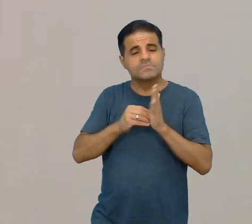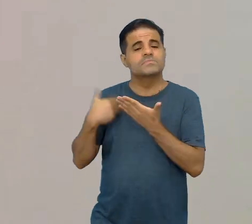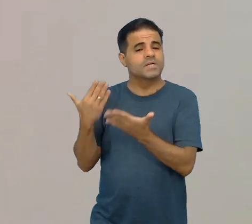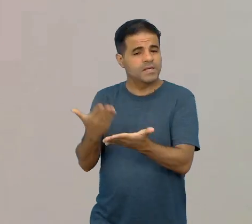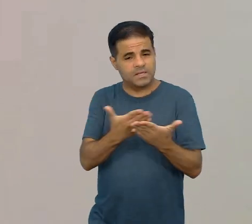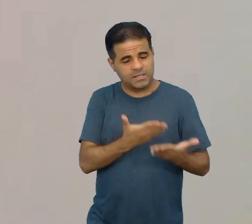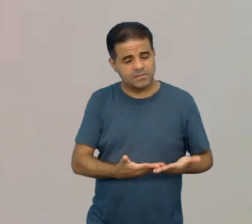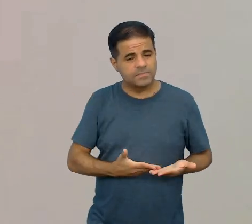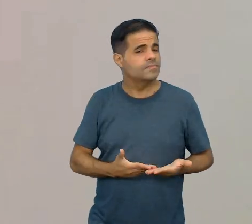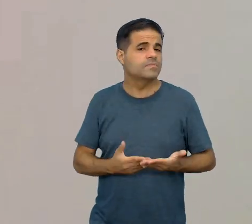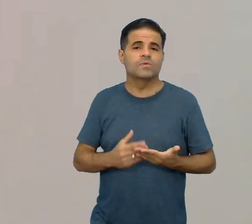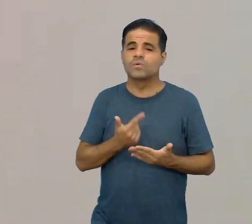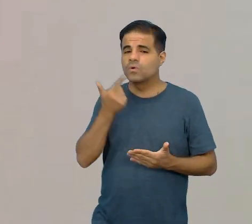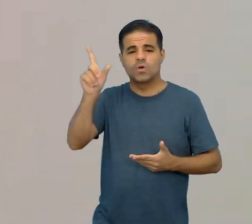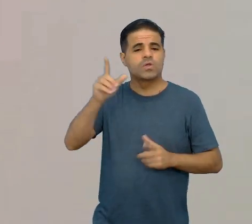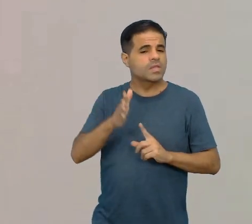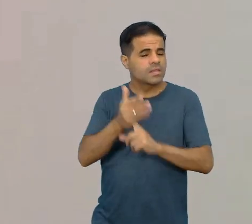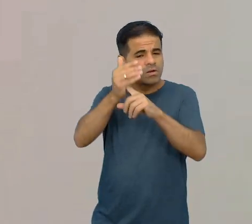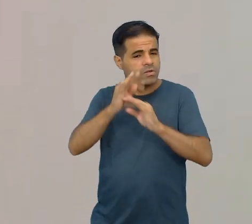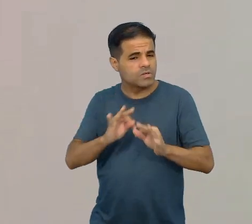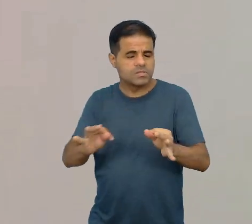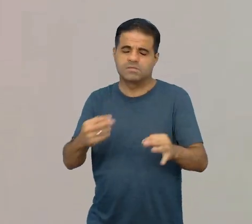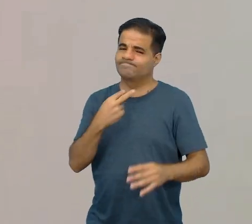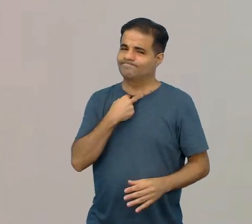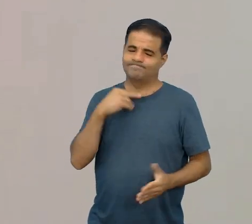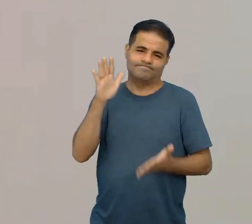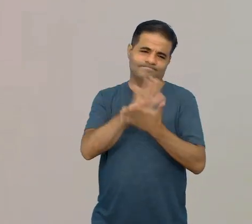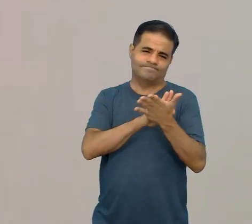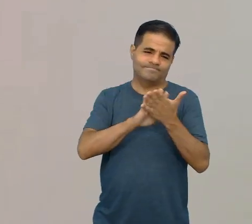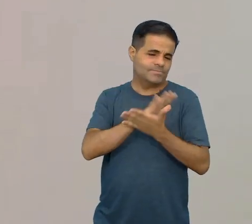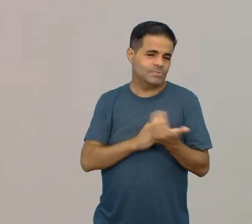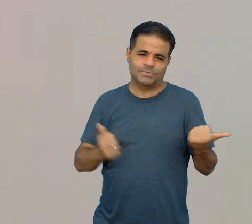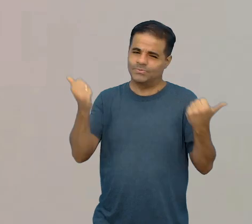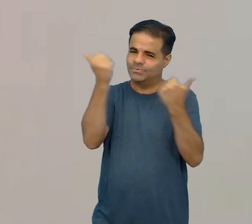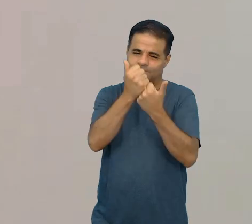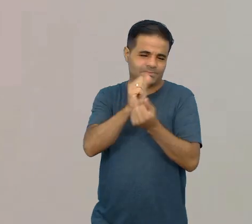aulas, nenhuma tecnologia vai poder, tá?